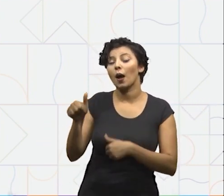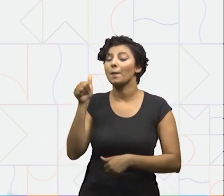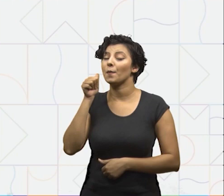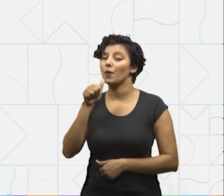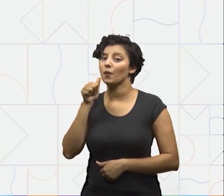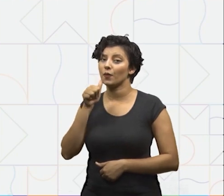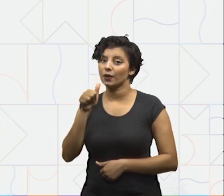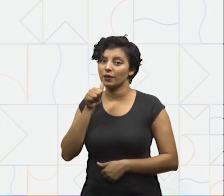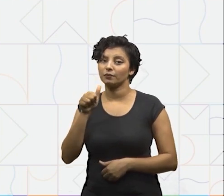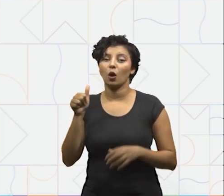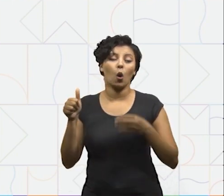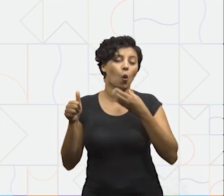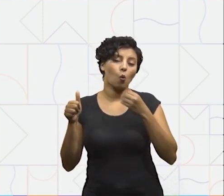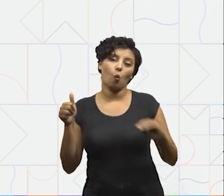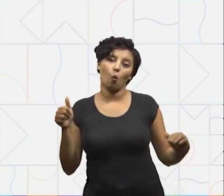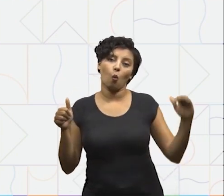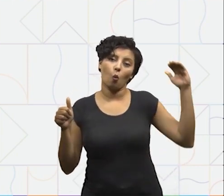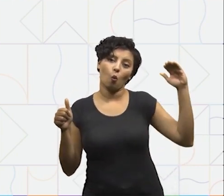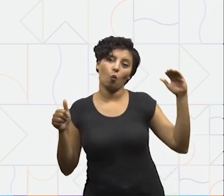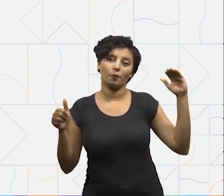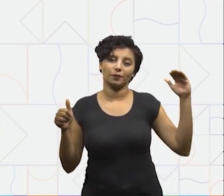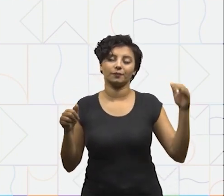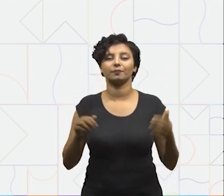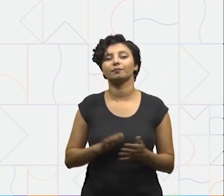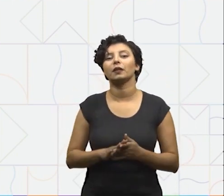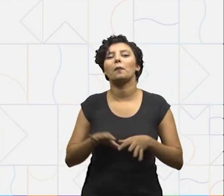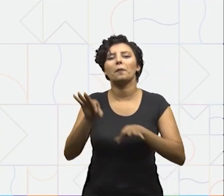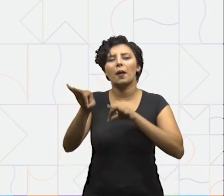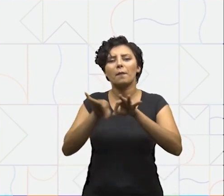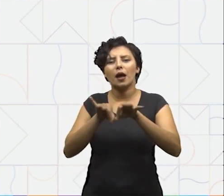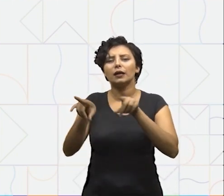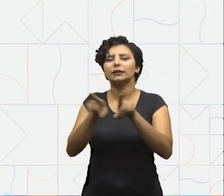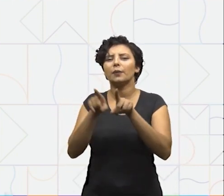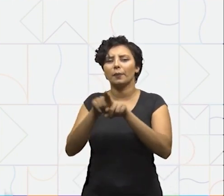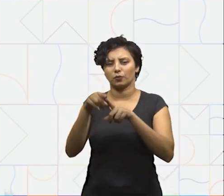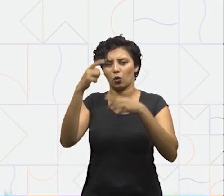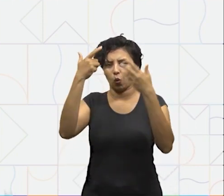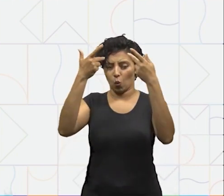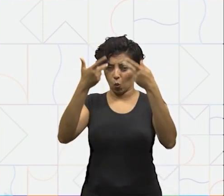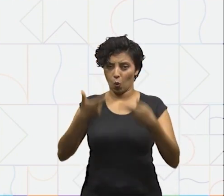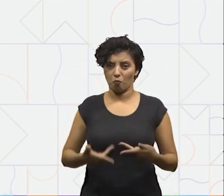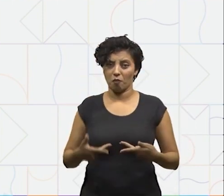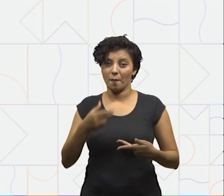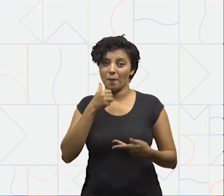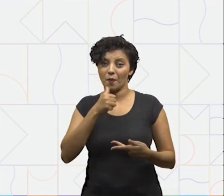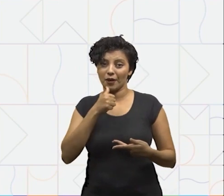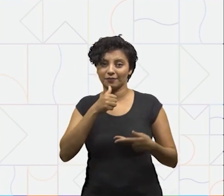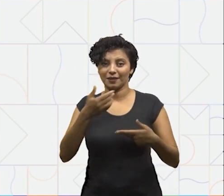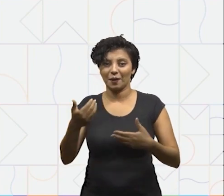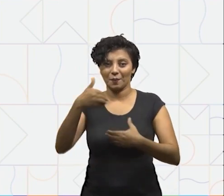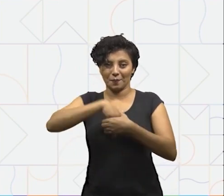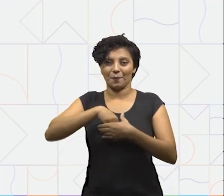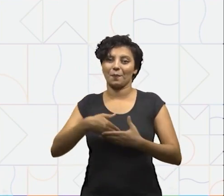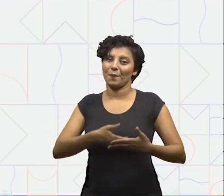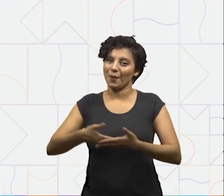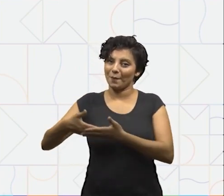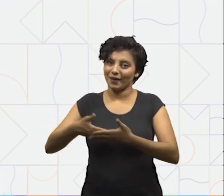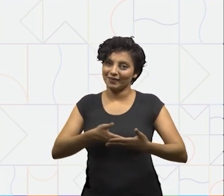transformar em corpo de mulher ou de homem e preparando o corpo feminino para o recebimento de um